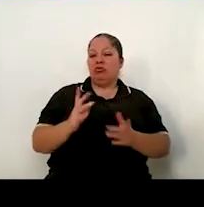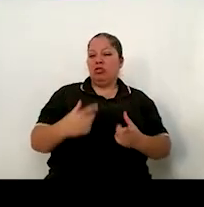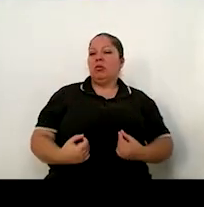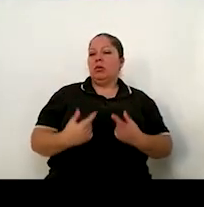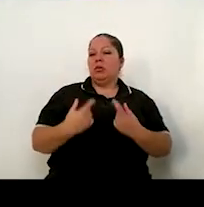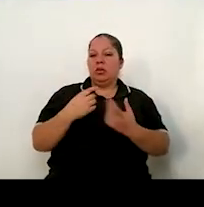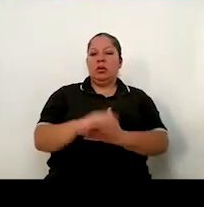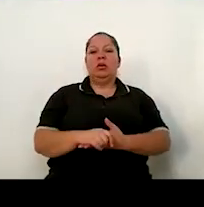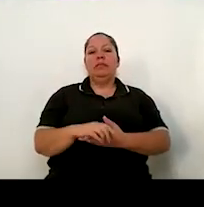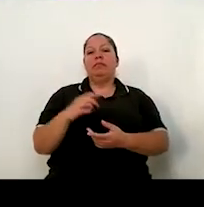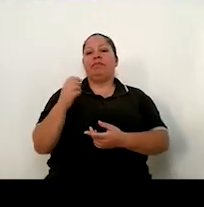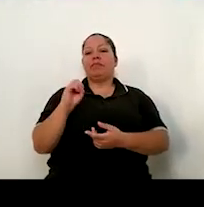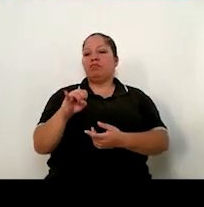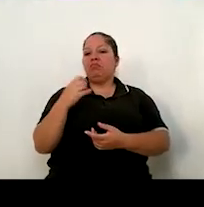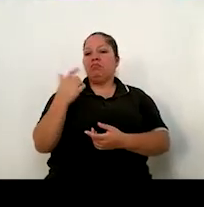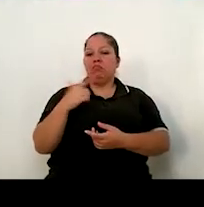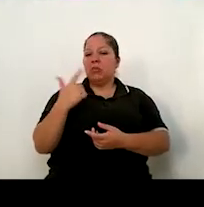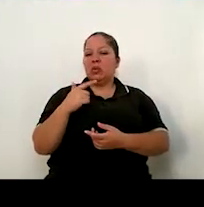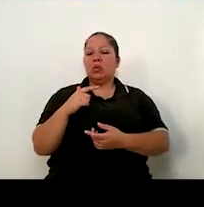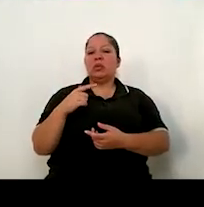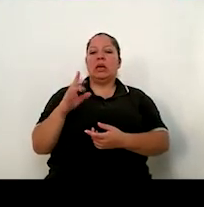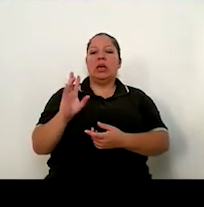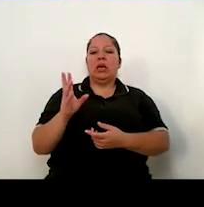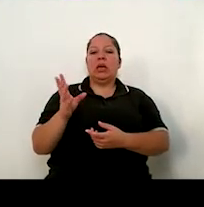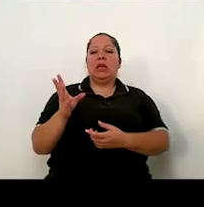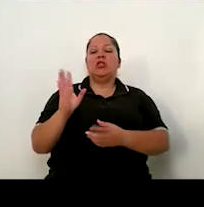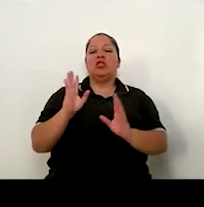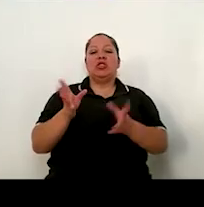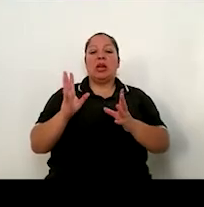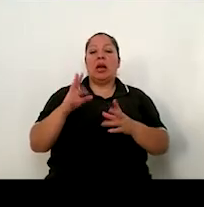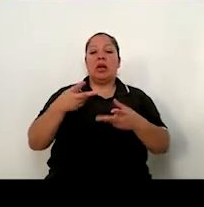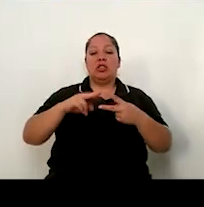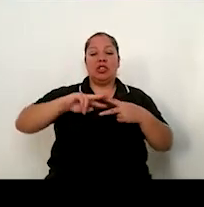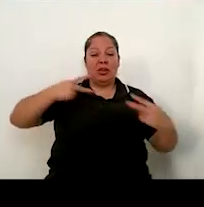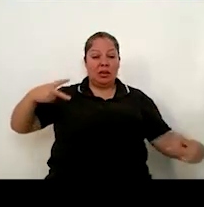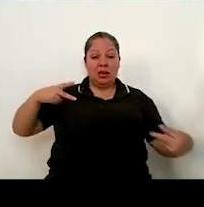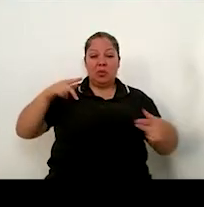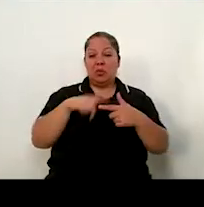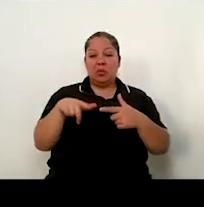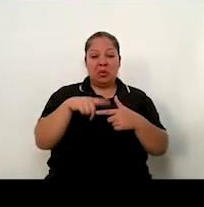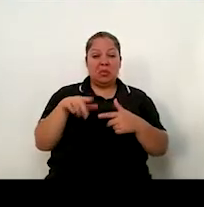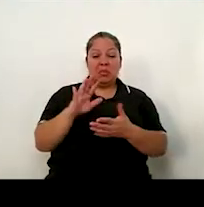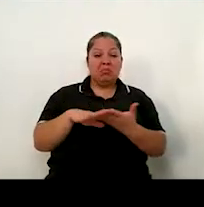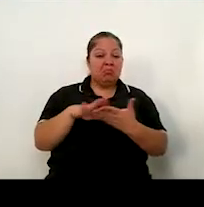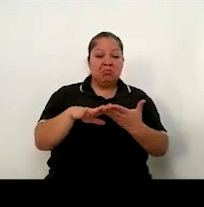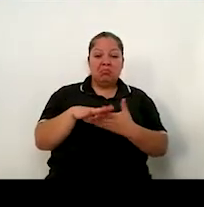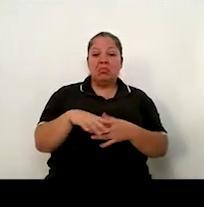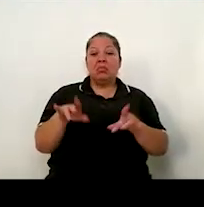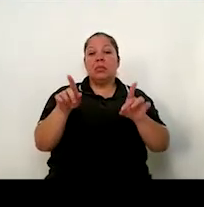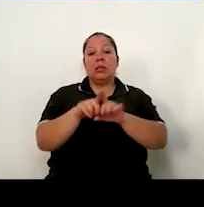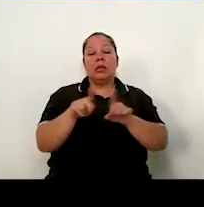se ele não tem uma síndrome genética que aumenta o risco de câncer, se ele nunca foi submetido a